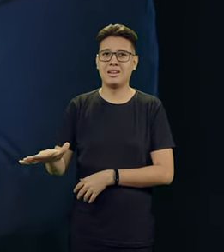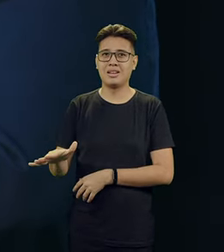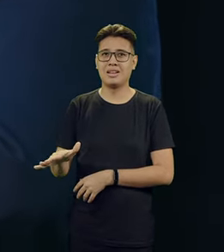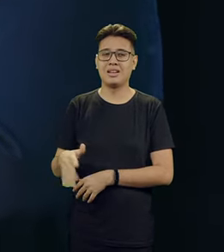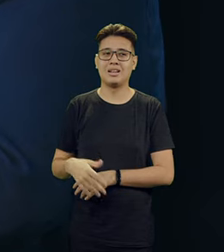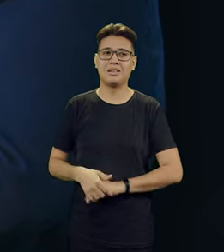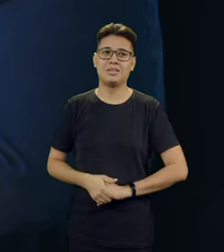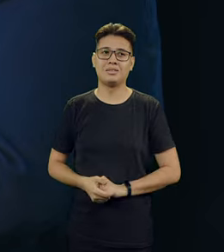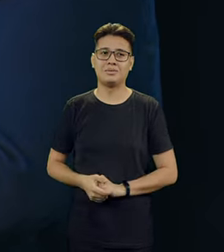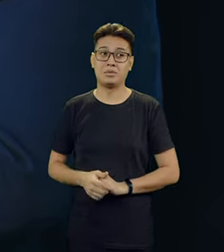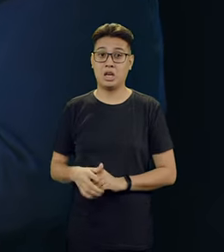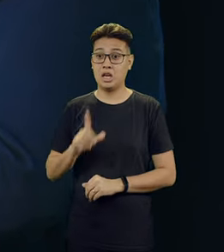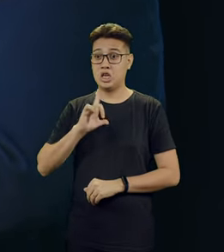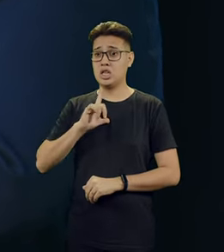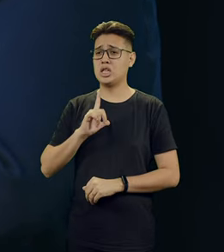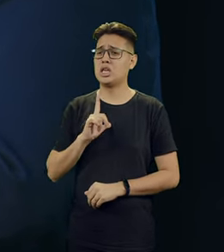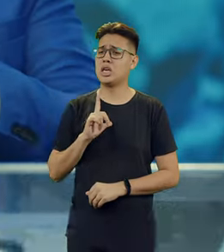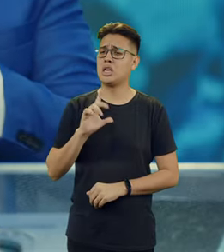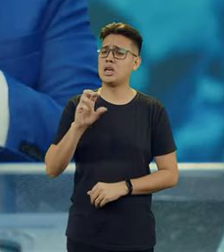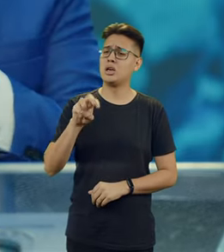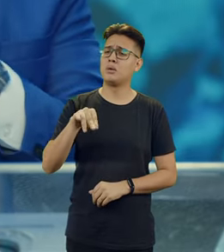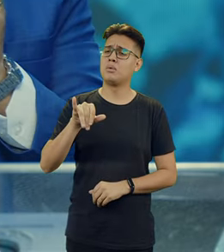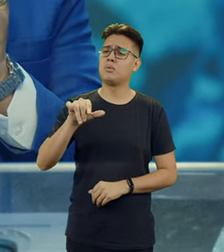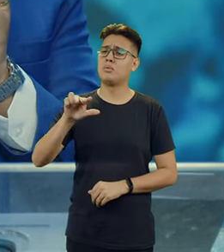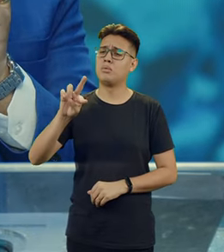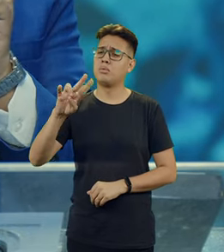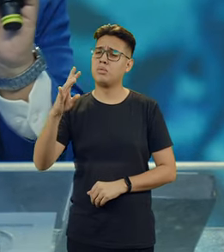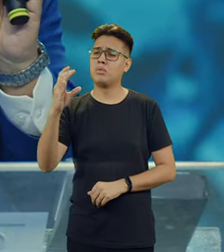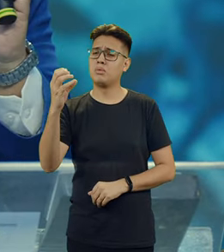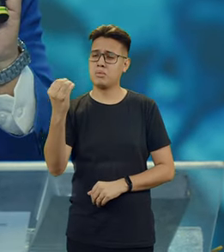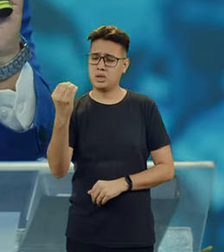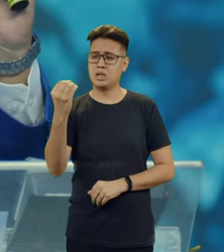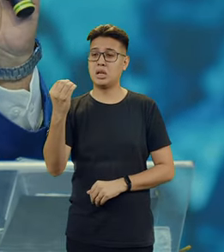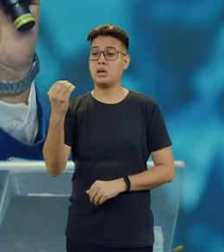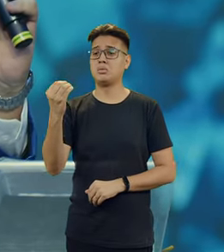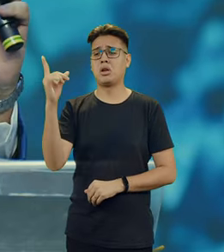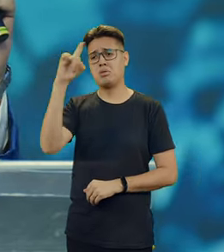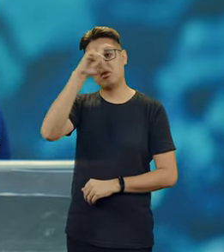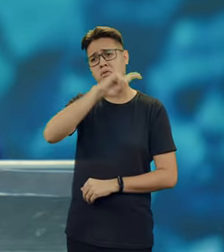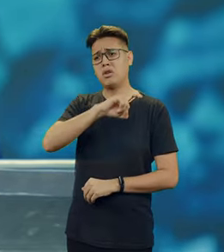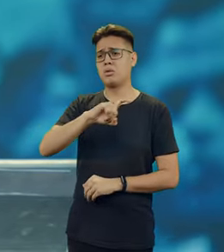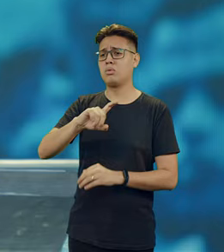de milho, é o que ela tinha. Olha isso, com dificuldade, ele